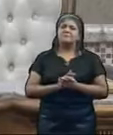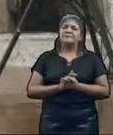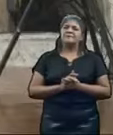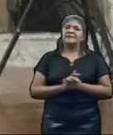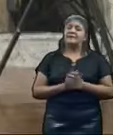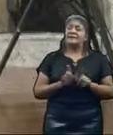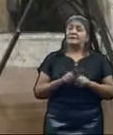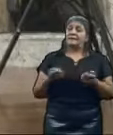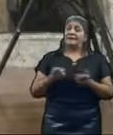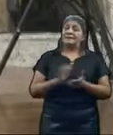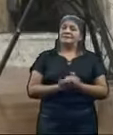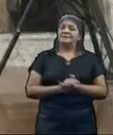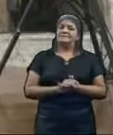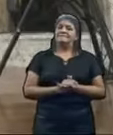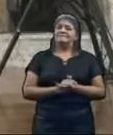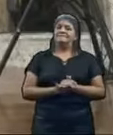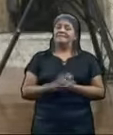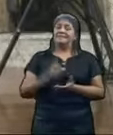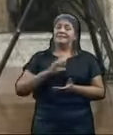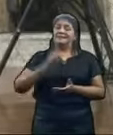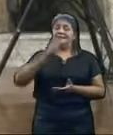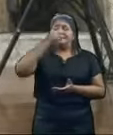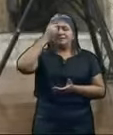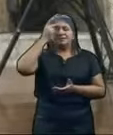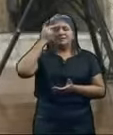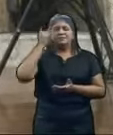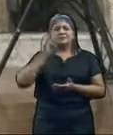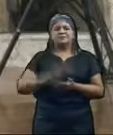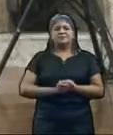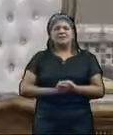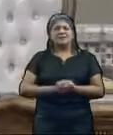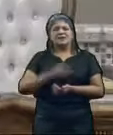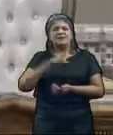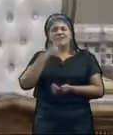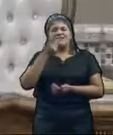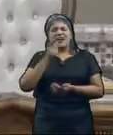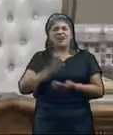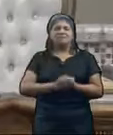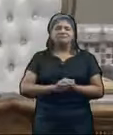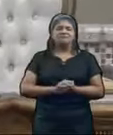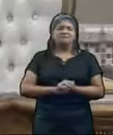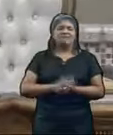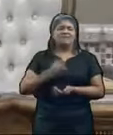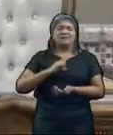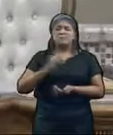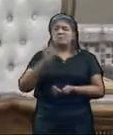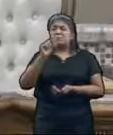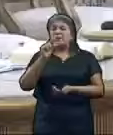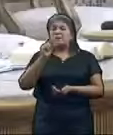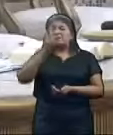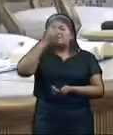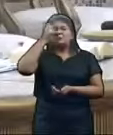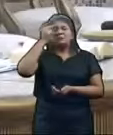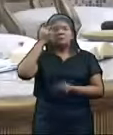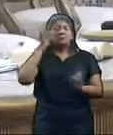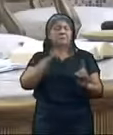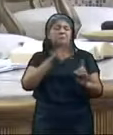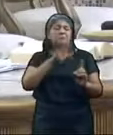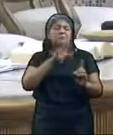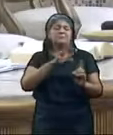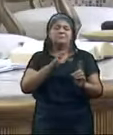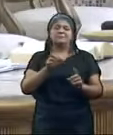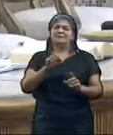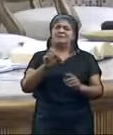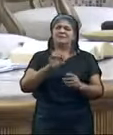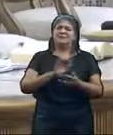e fala que as minorias né minorias estão perseguidas essas minorias têm que